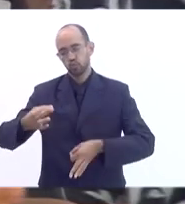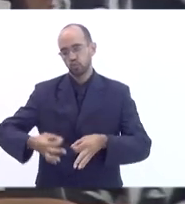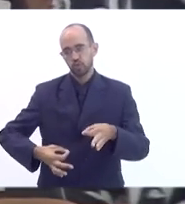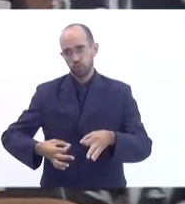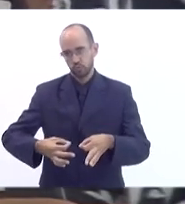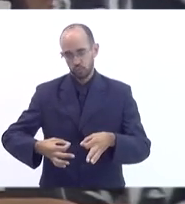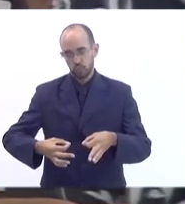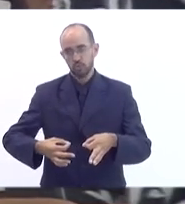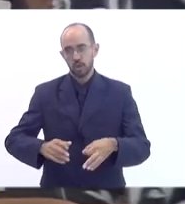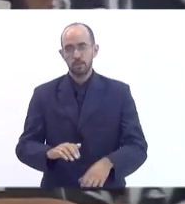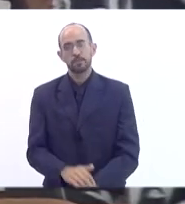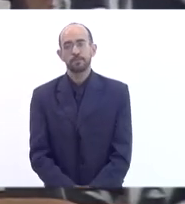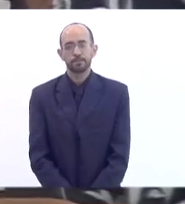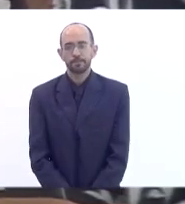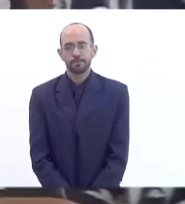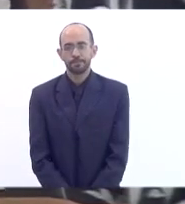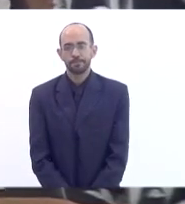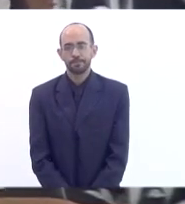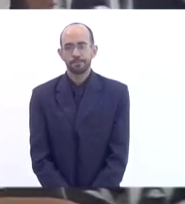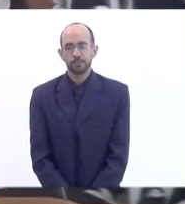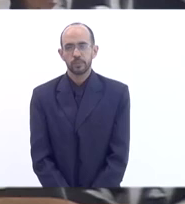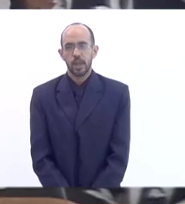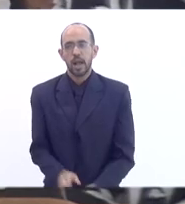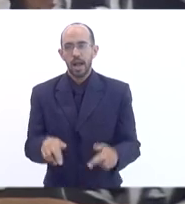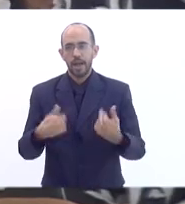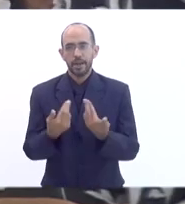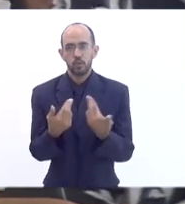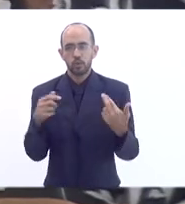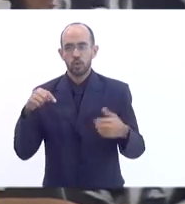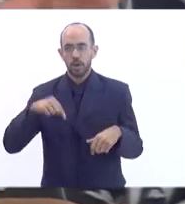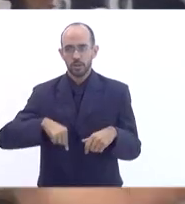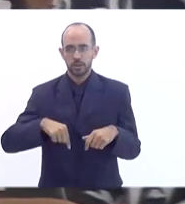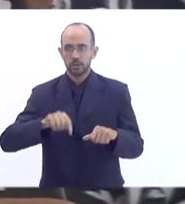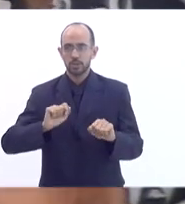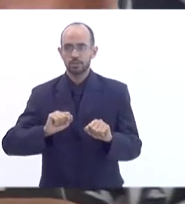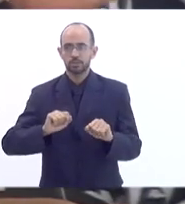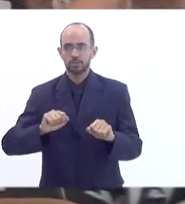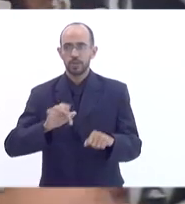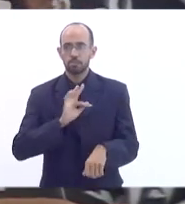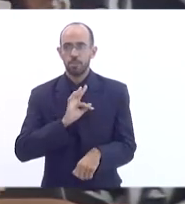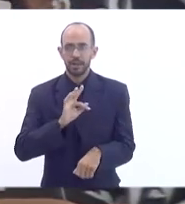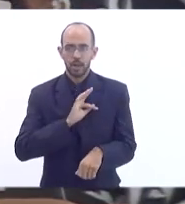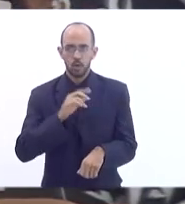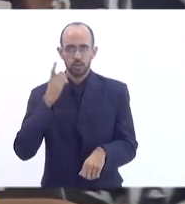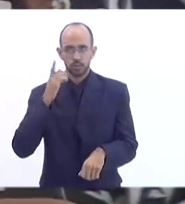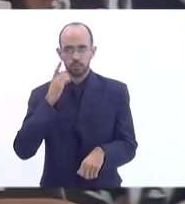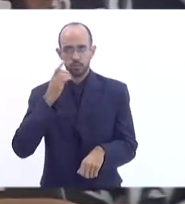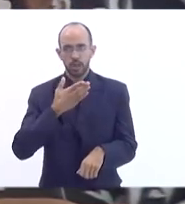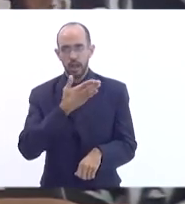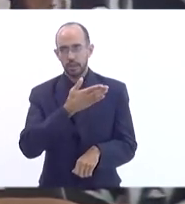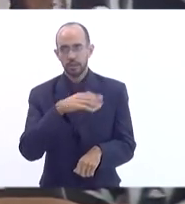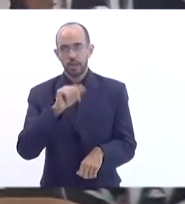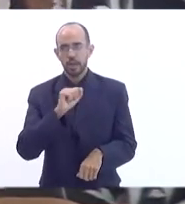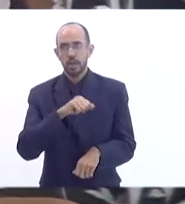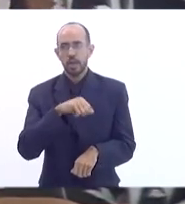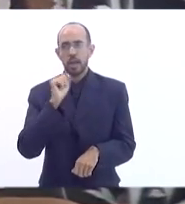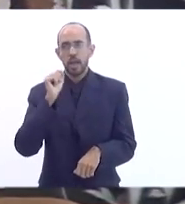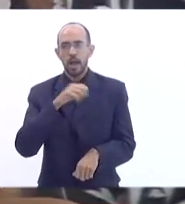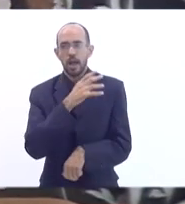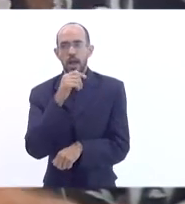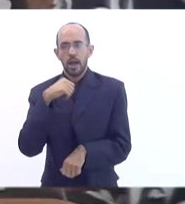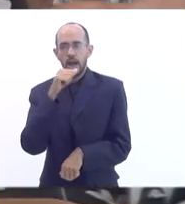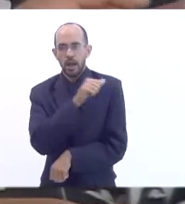algo jurídico Então a reunião que tivemos aqui deputada Martha Rocha deputada enfermeira Rejane Deputado